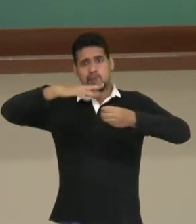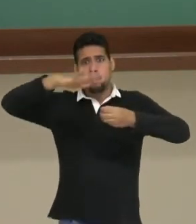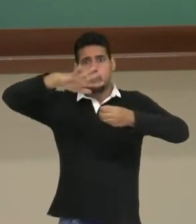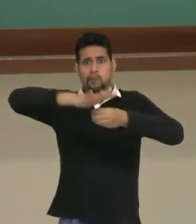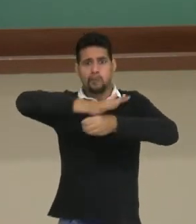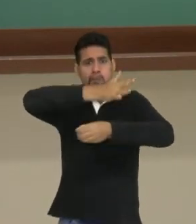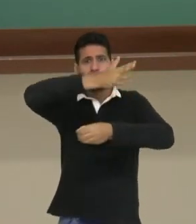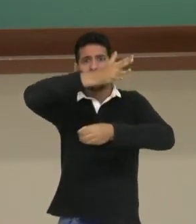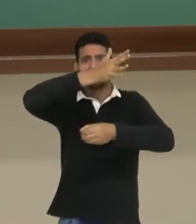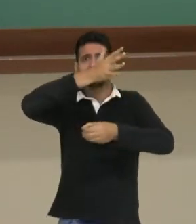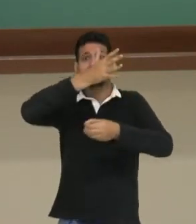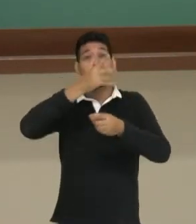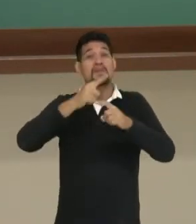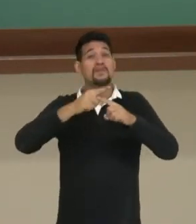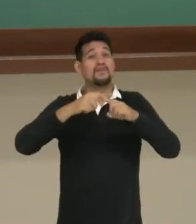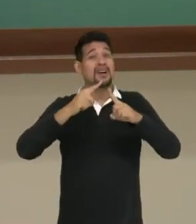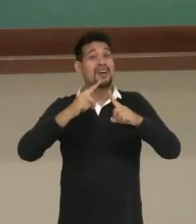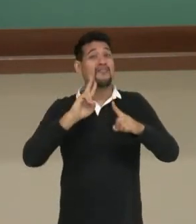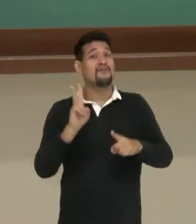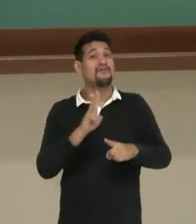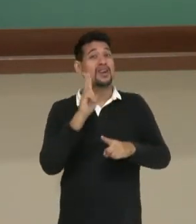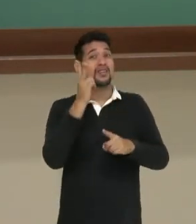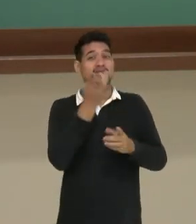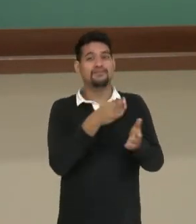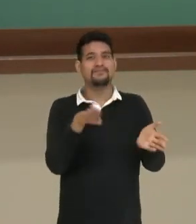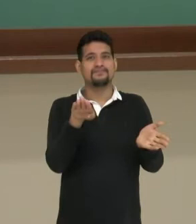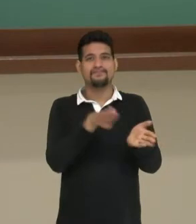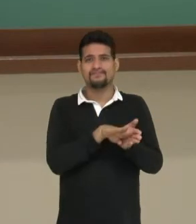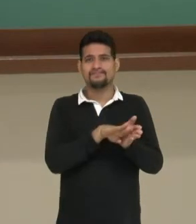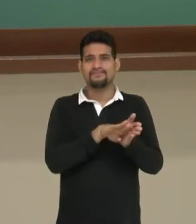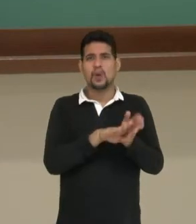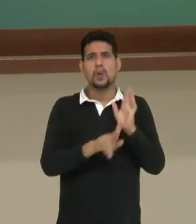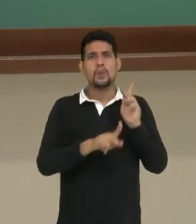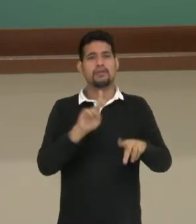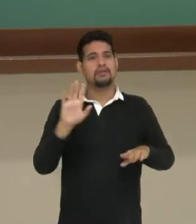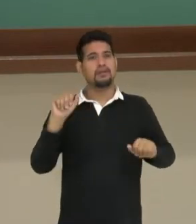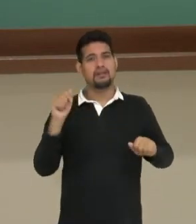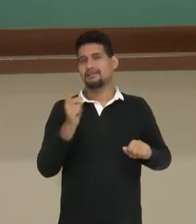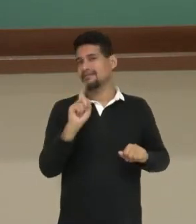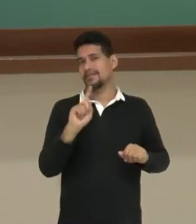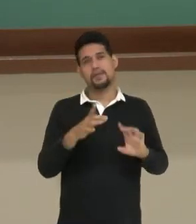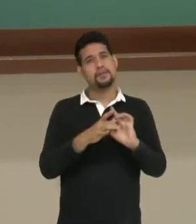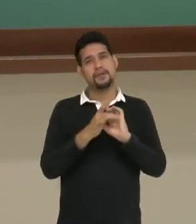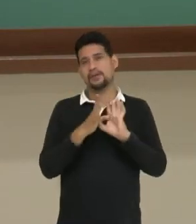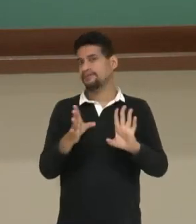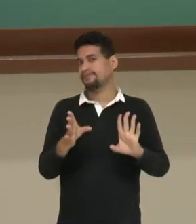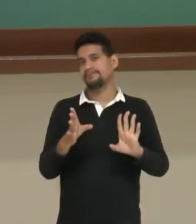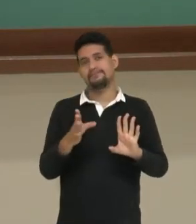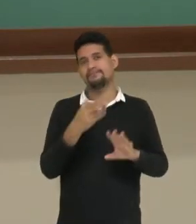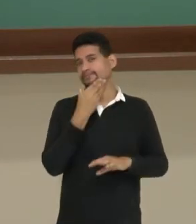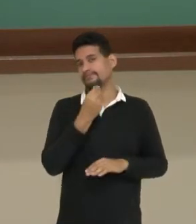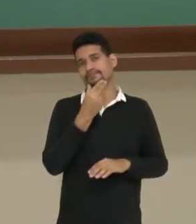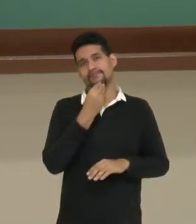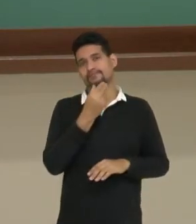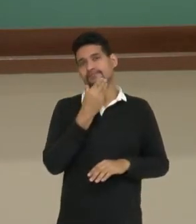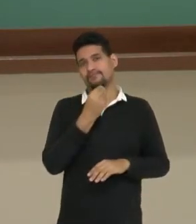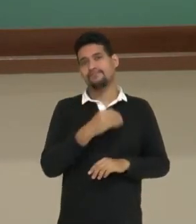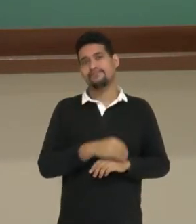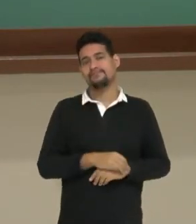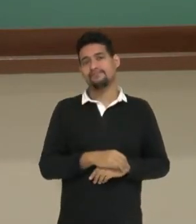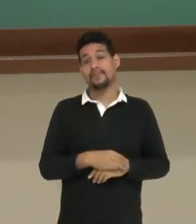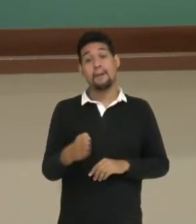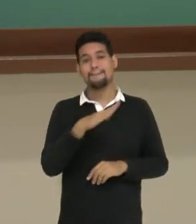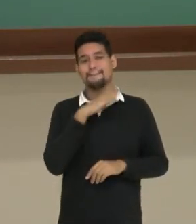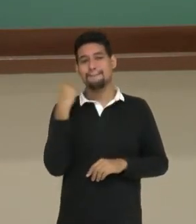Mas quando o valor do resgate chegou, os espanhóis não liberaram Atahualpa, muito pelo contrário, mataram